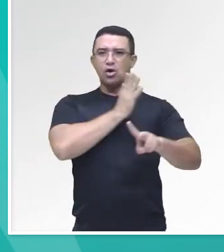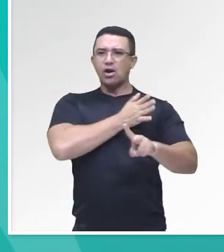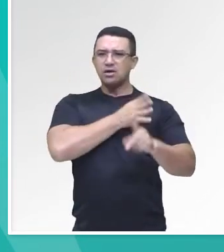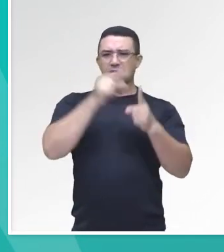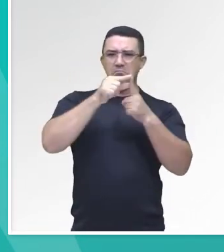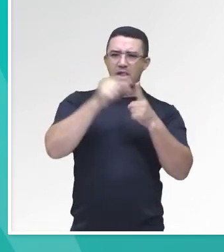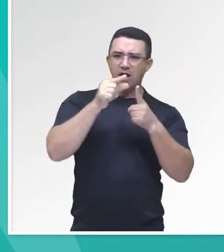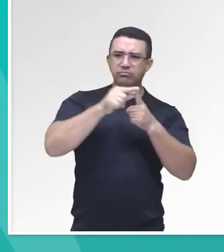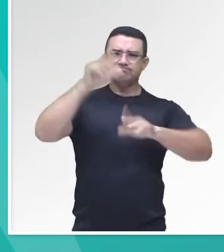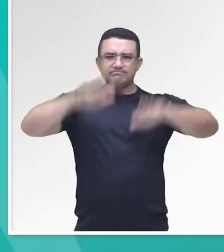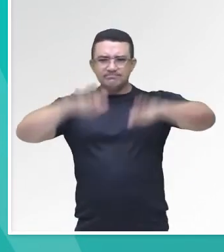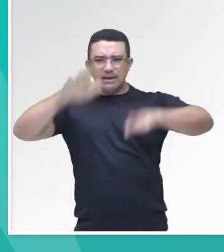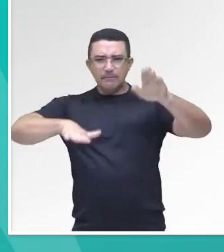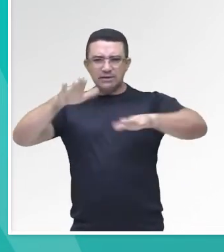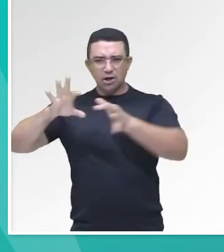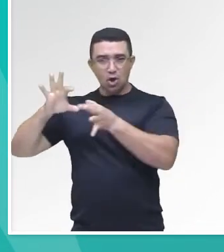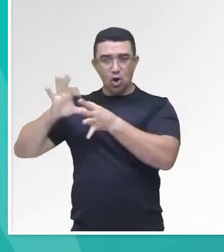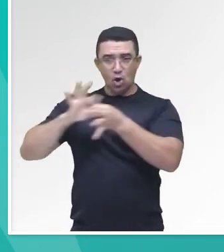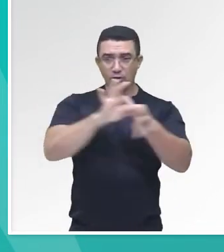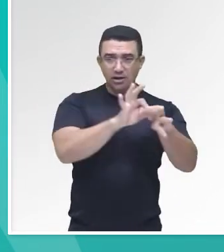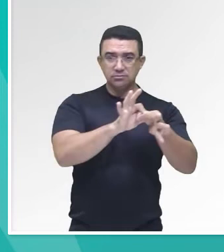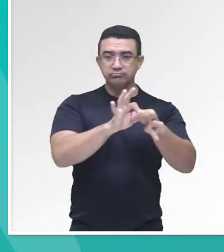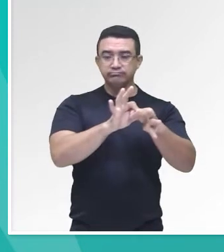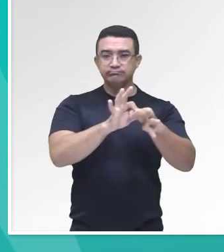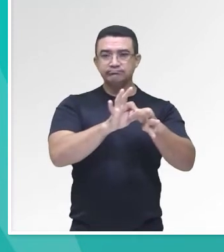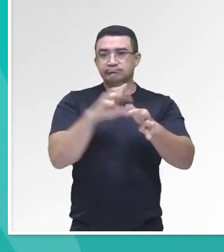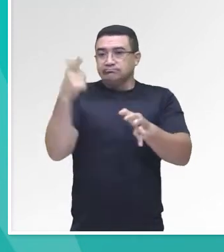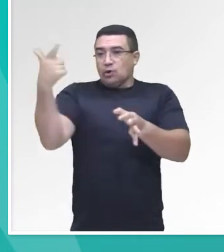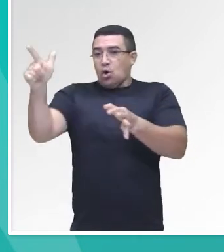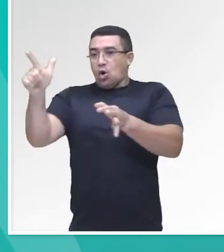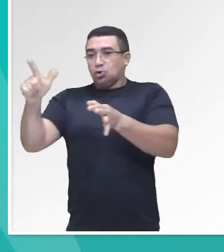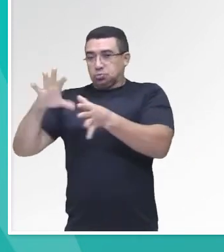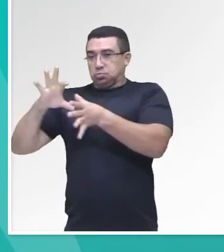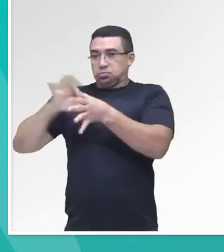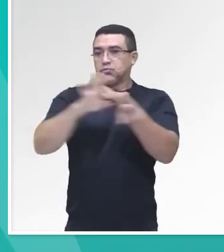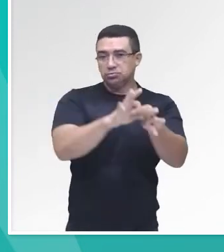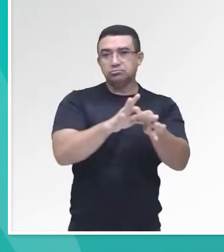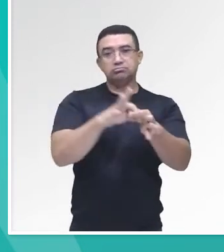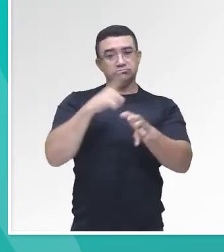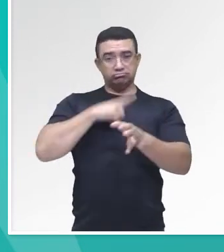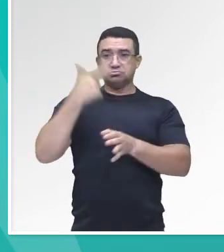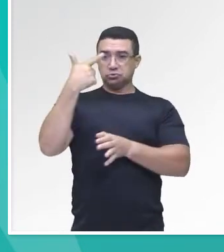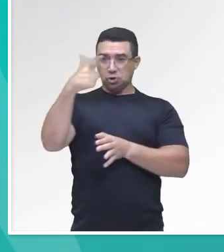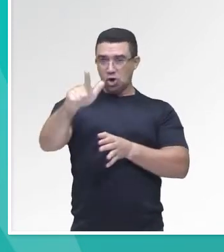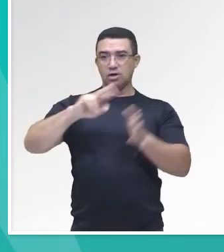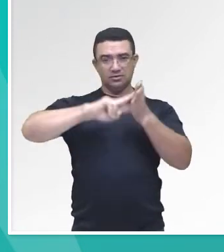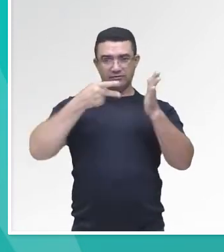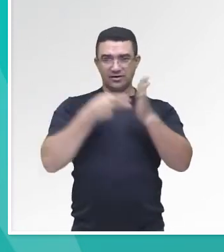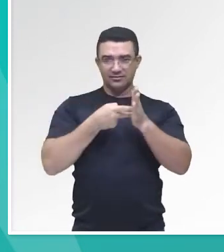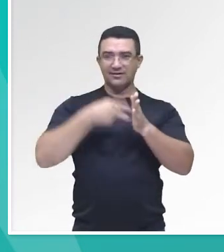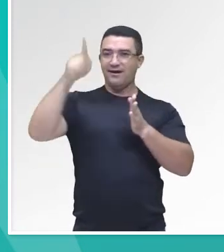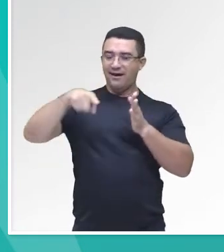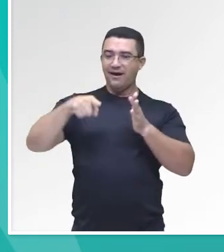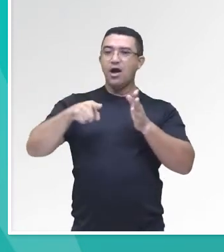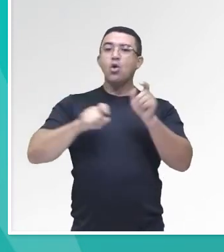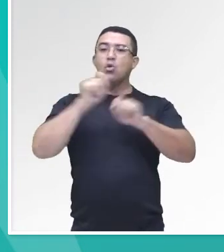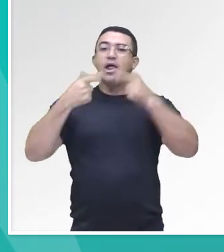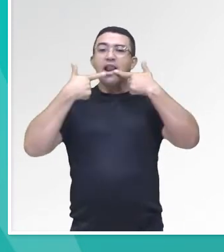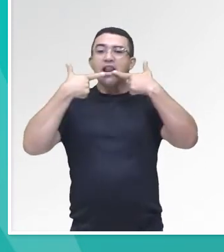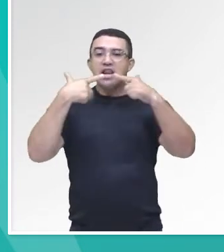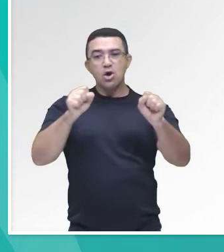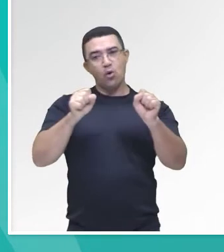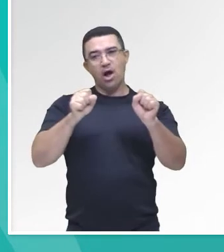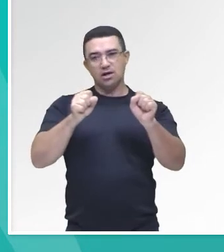determinado contexto, em um outro contexto ela pode ter um outro significado. Então, isso a gente chama de linguagem